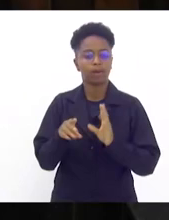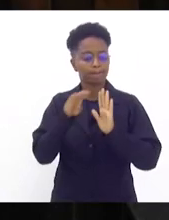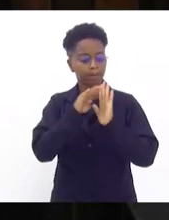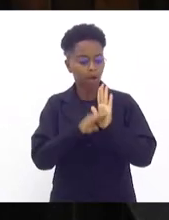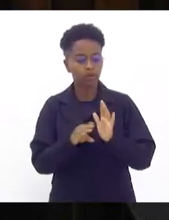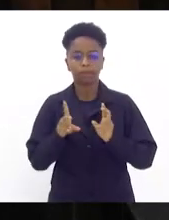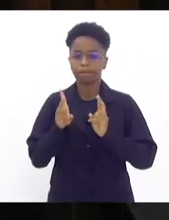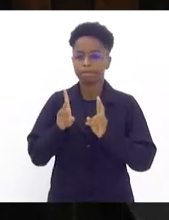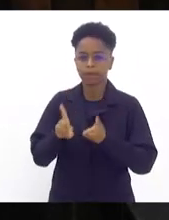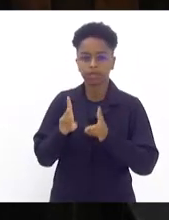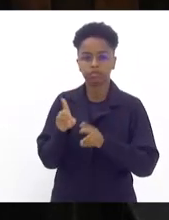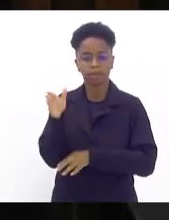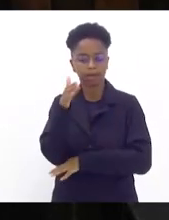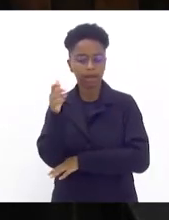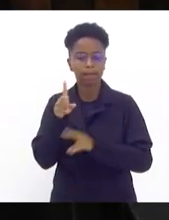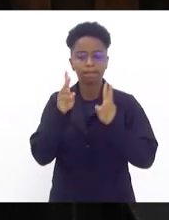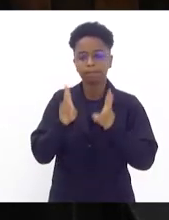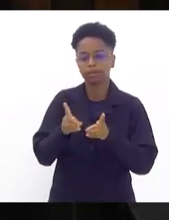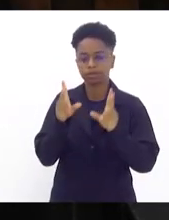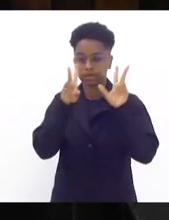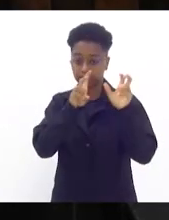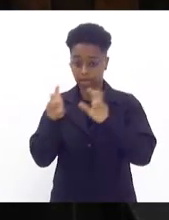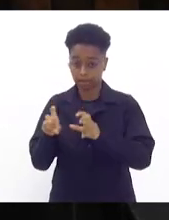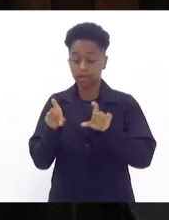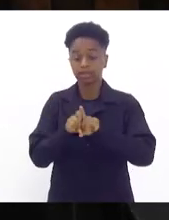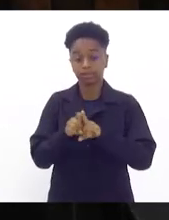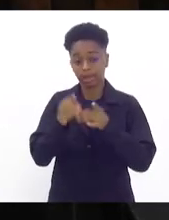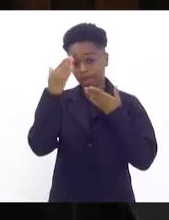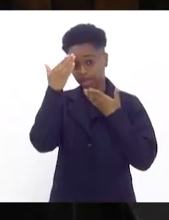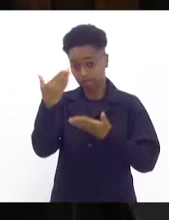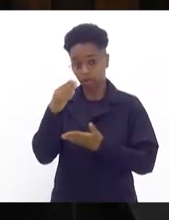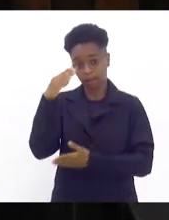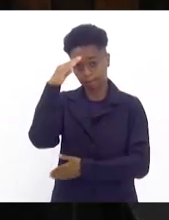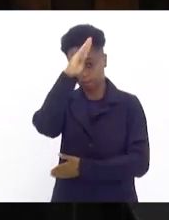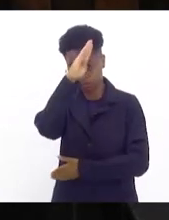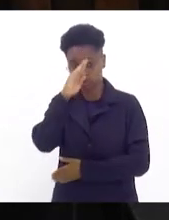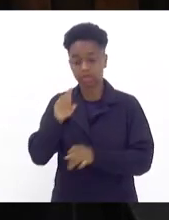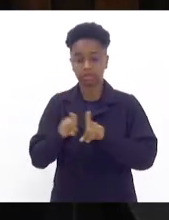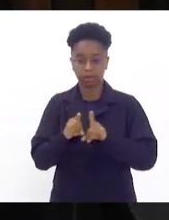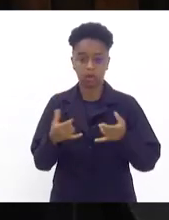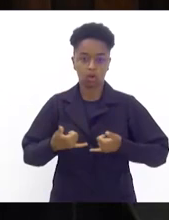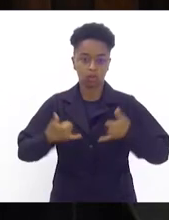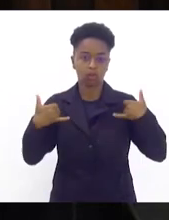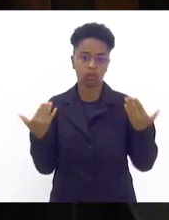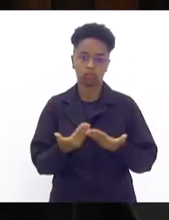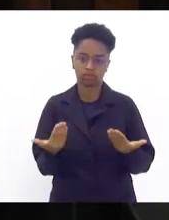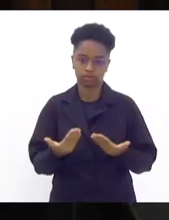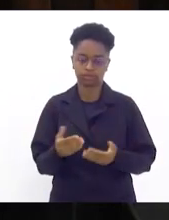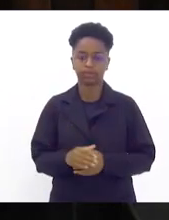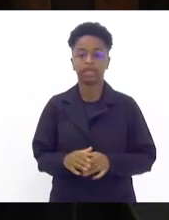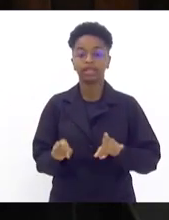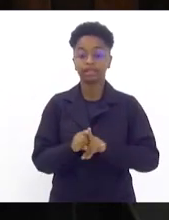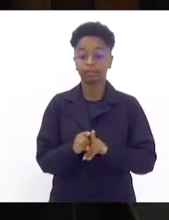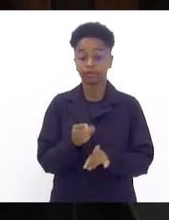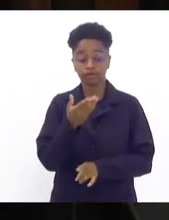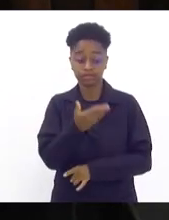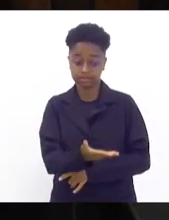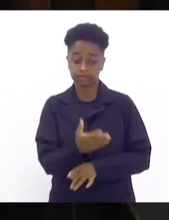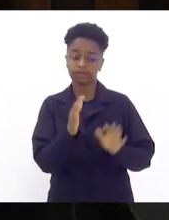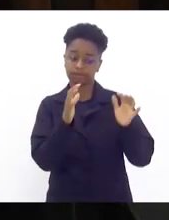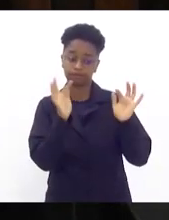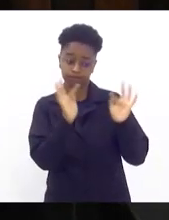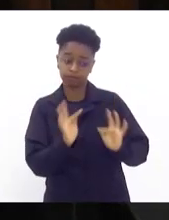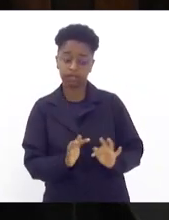Quero parabenizar, assim como meu sobrinho, nosso presidente Jair Bolsonaro, que faz aniversário hoje. E Vossa Excelência foi muito feliz no